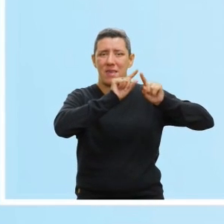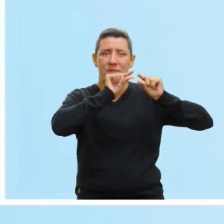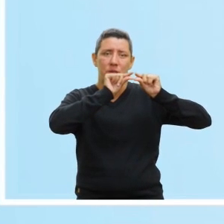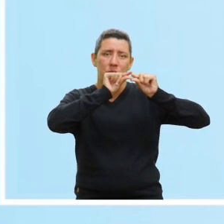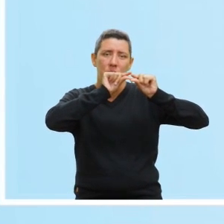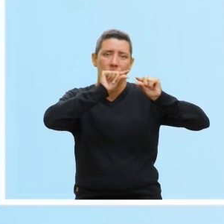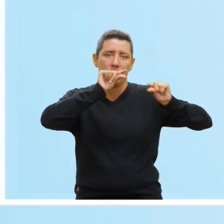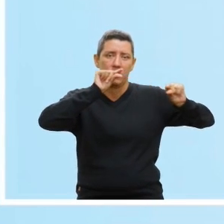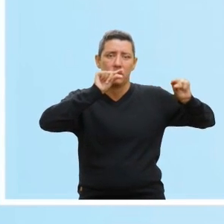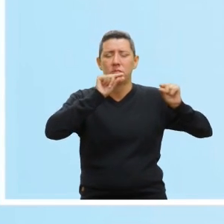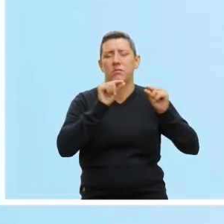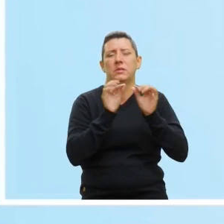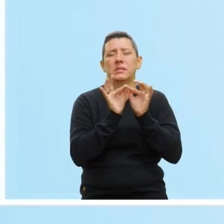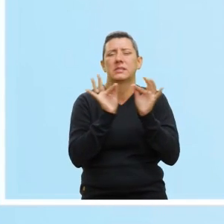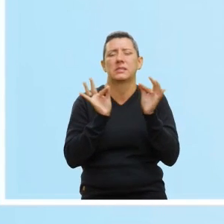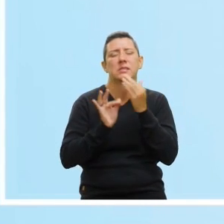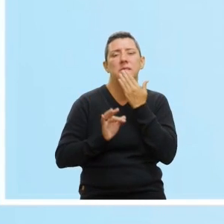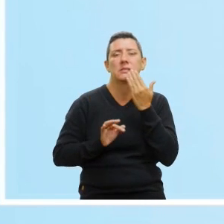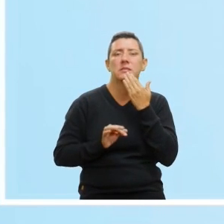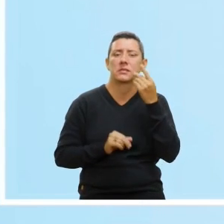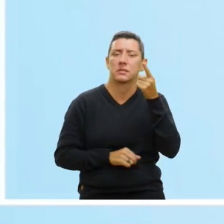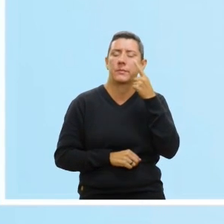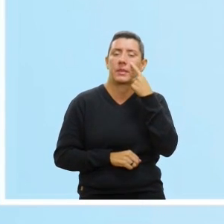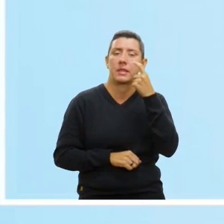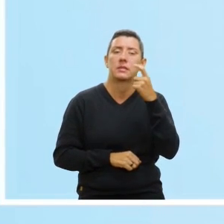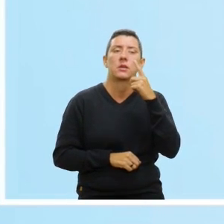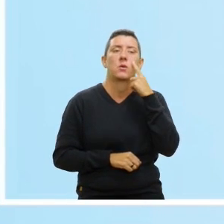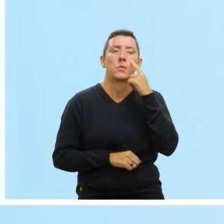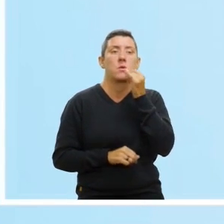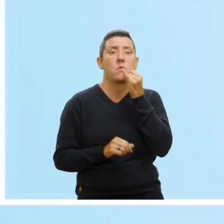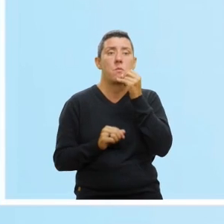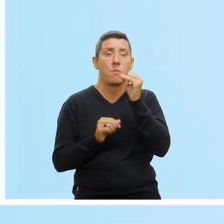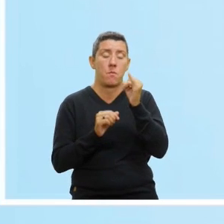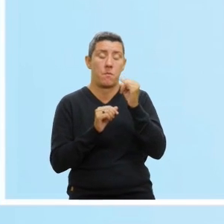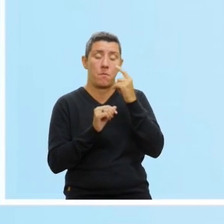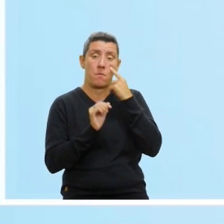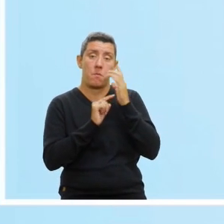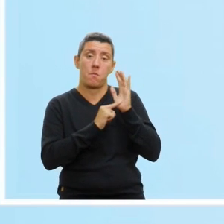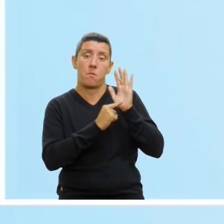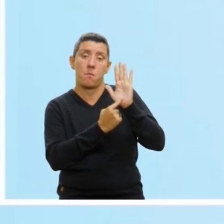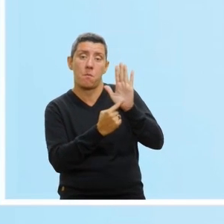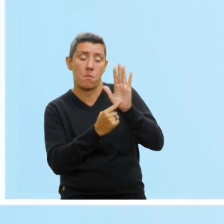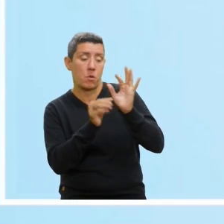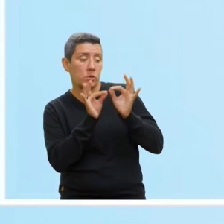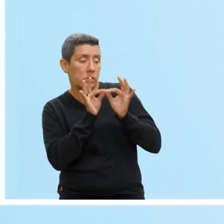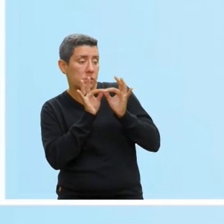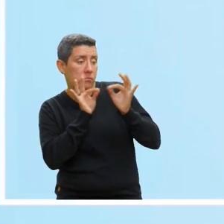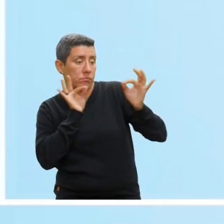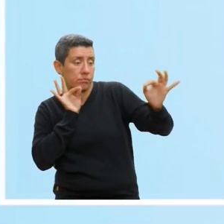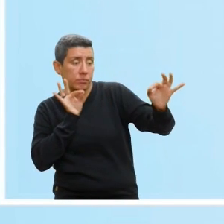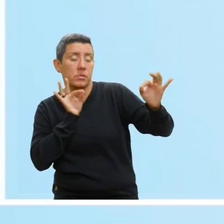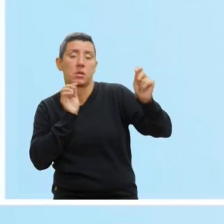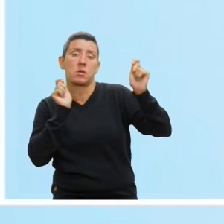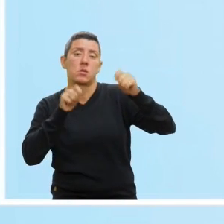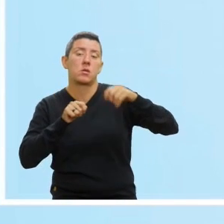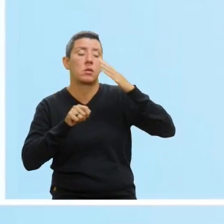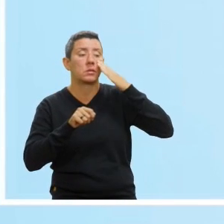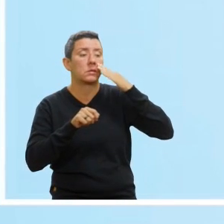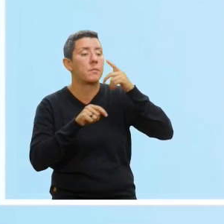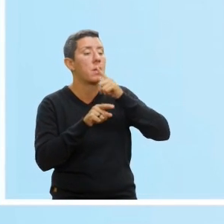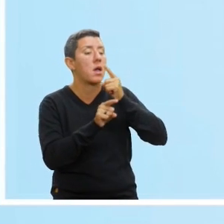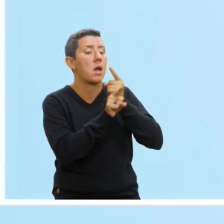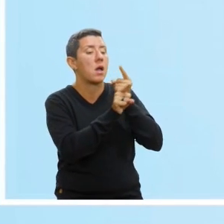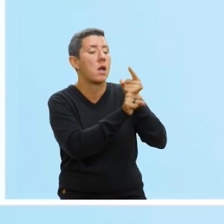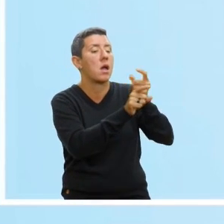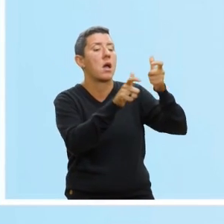que é bem interessante, onde ele mostra a distância, ele consegue mostrar onde você tem um ponto de atenuação para conseguir